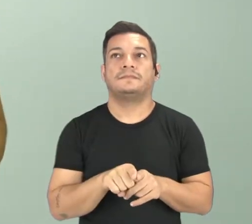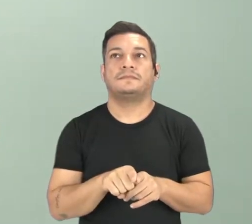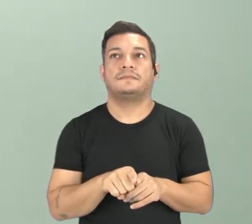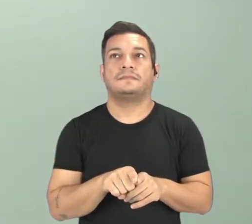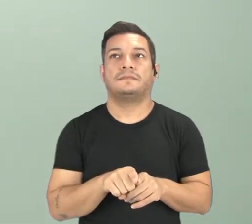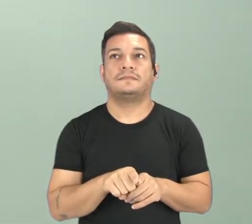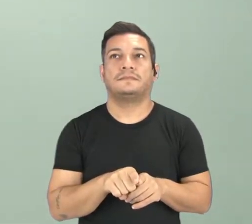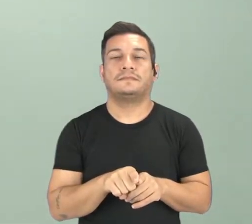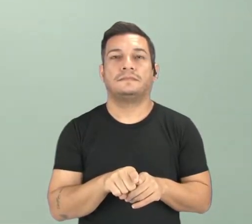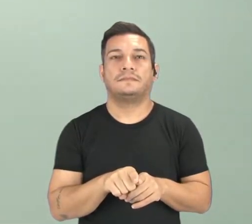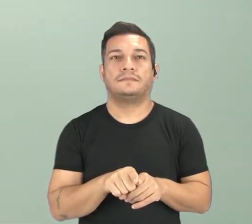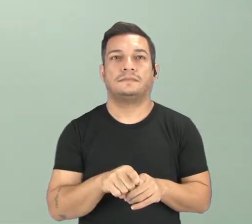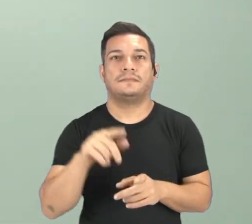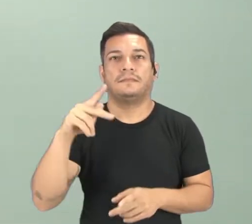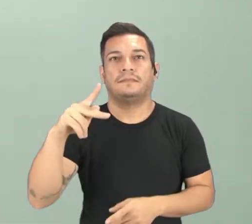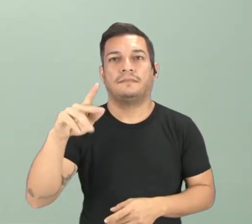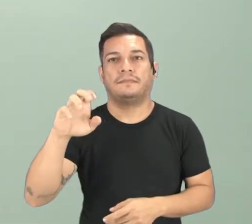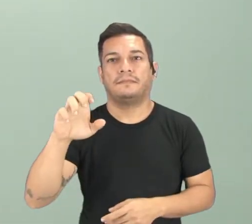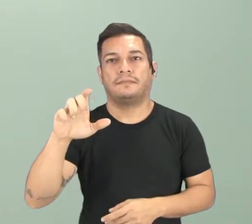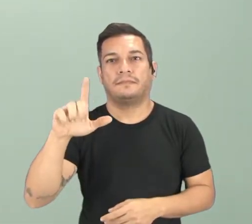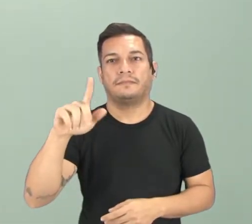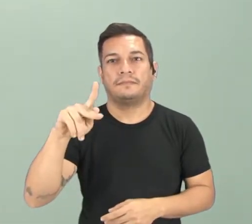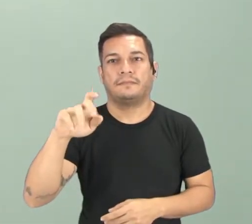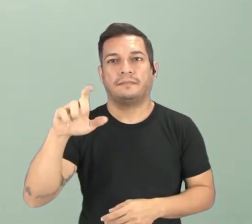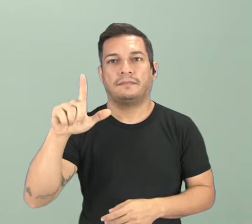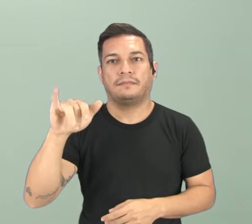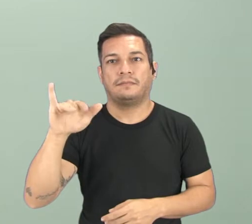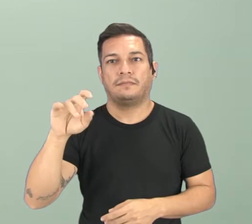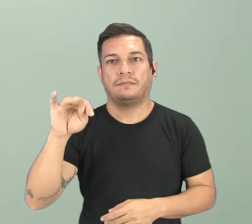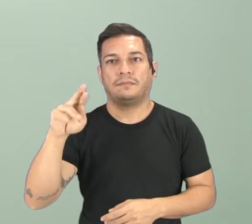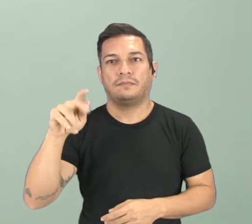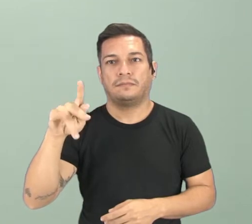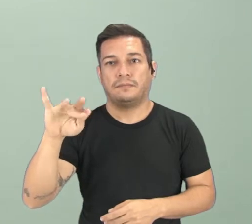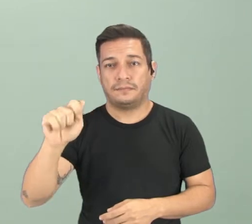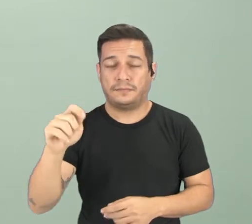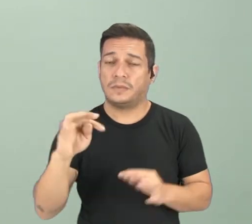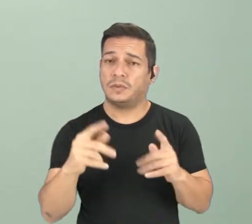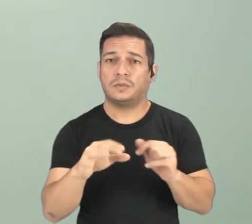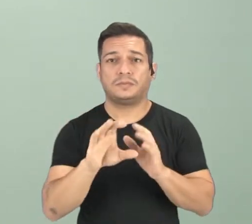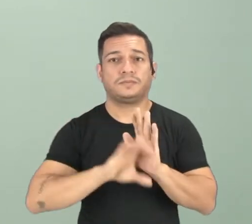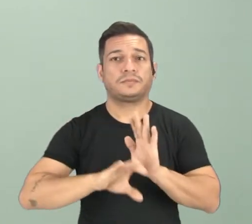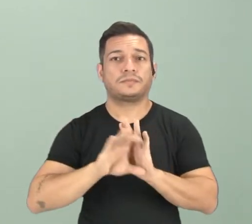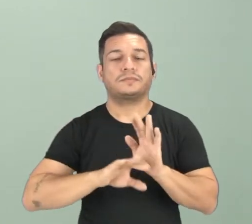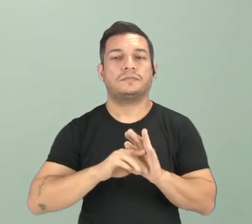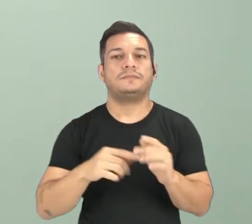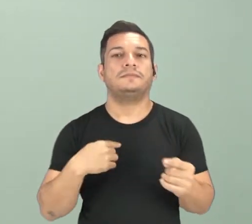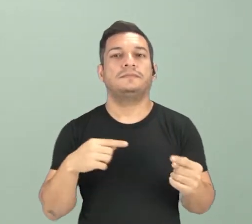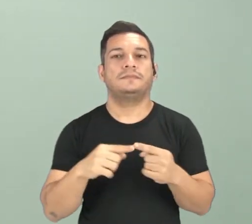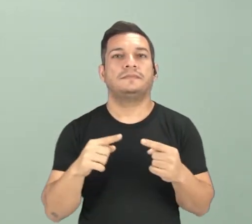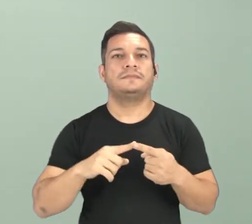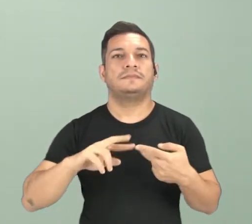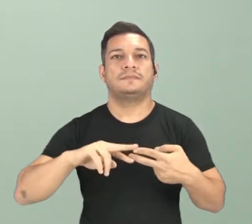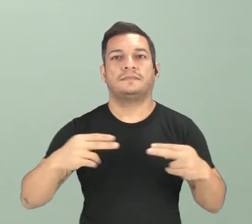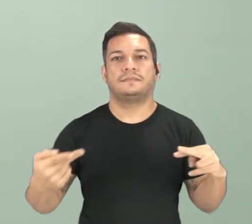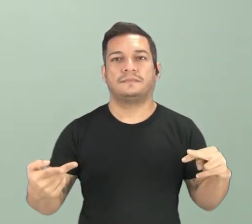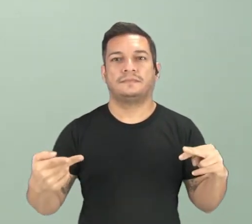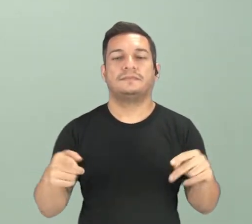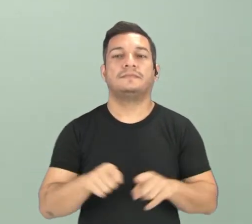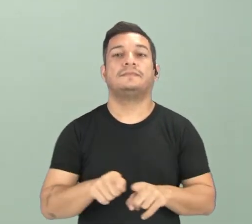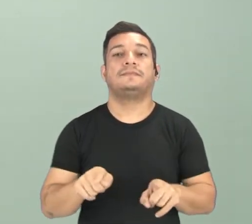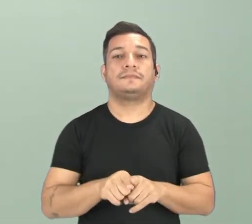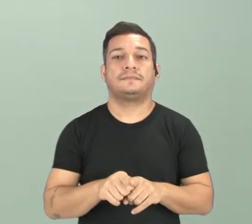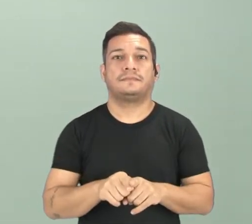passadas sobre pleiotropia, todos esses conteúdos estão relacionados a interações gênicas. Interações